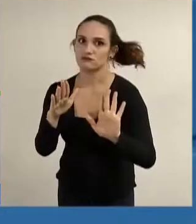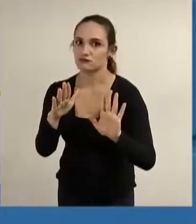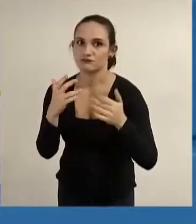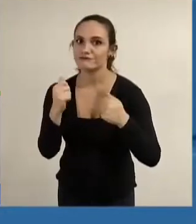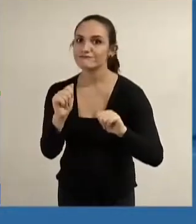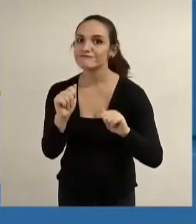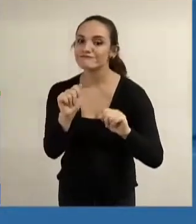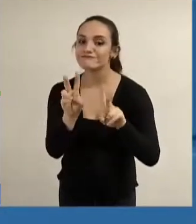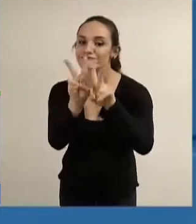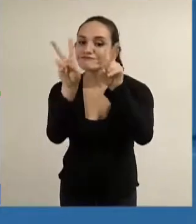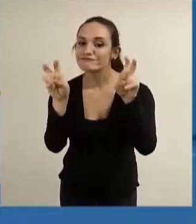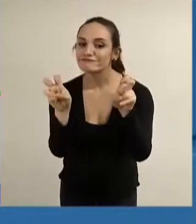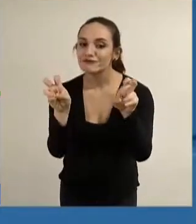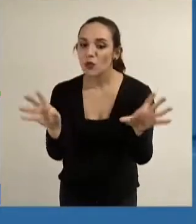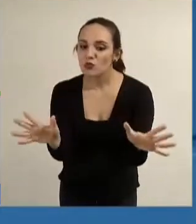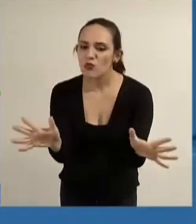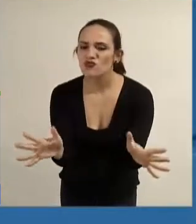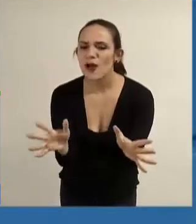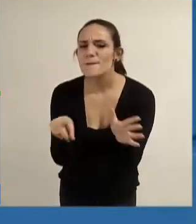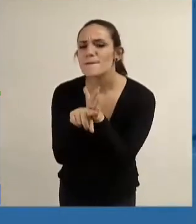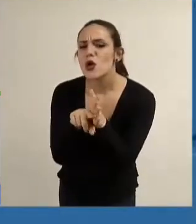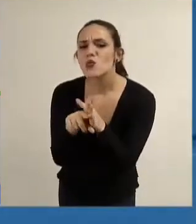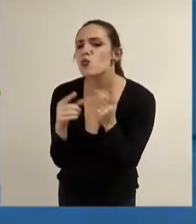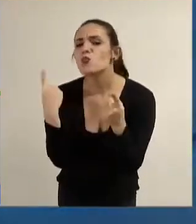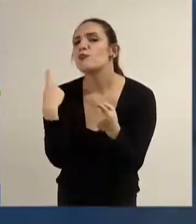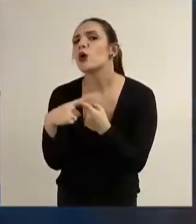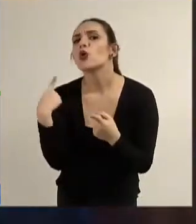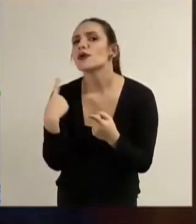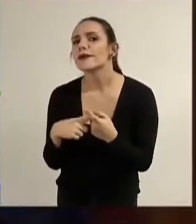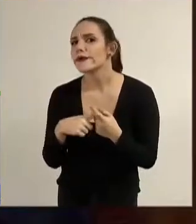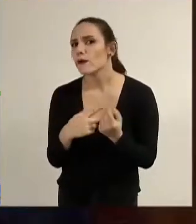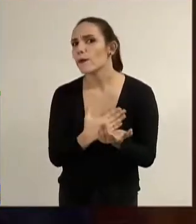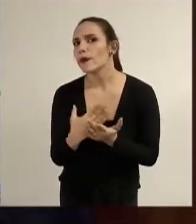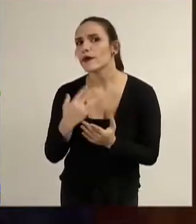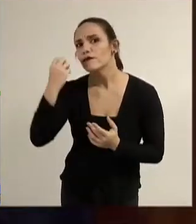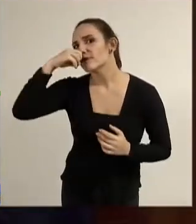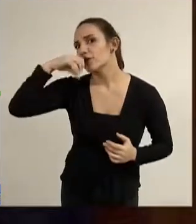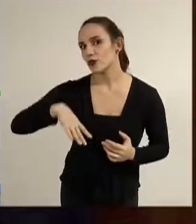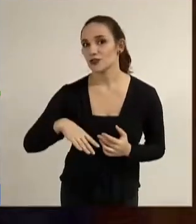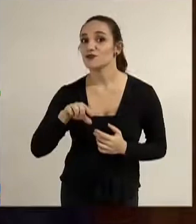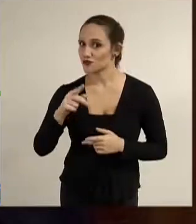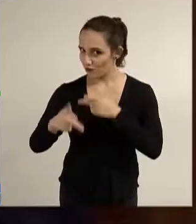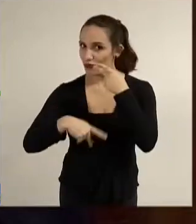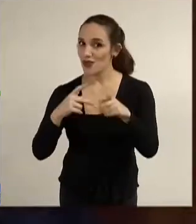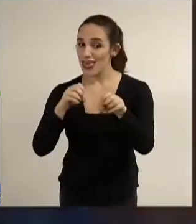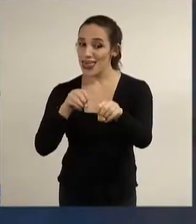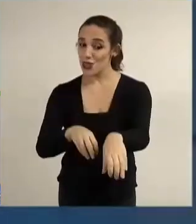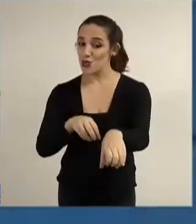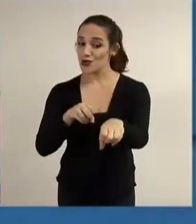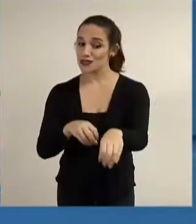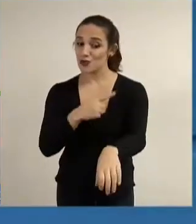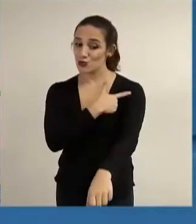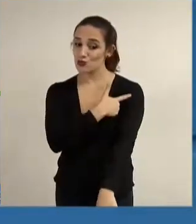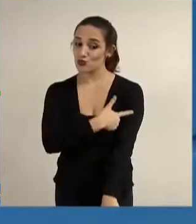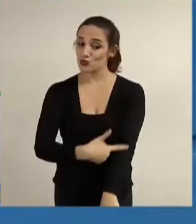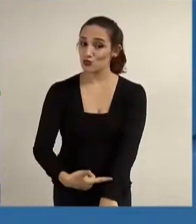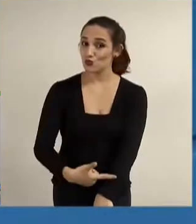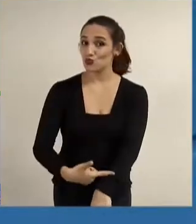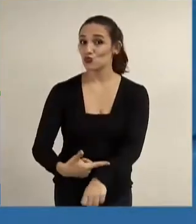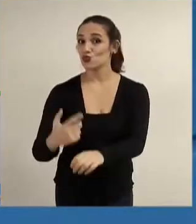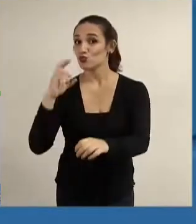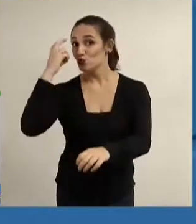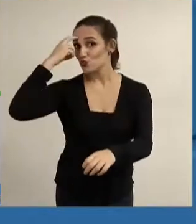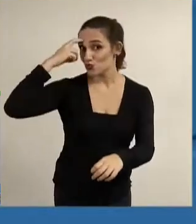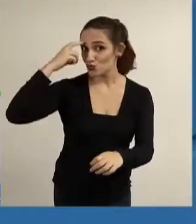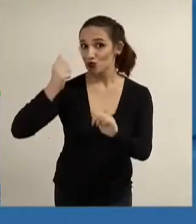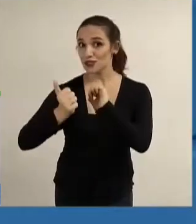investir nas causas da violência. E Vossa Excelência traz um assunto extremamente importante: educação, cultura,